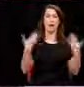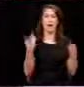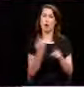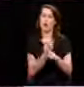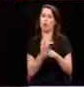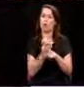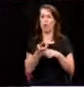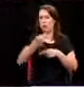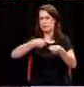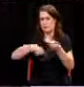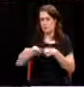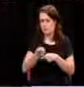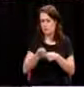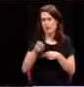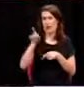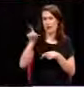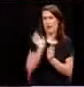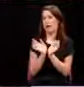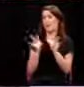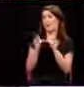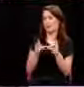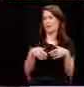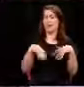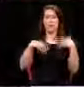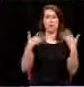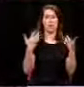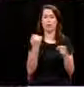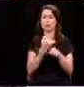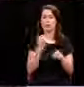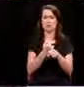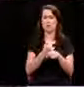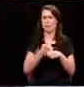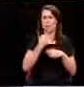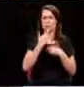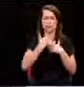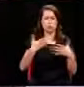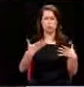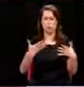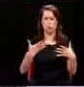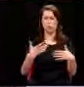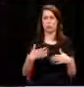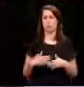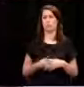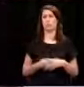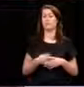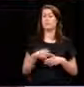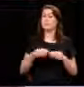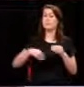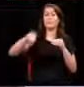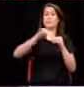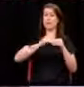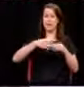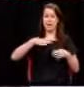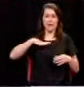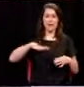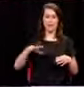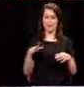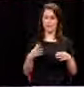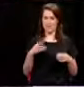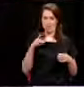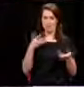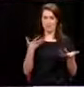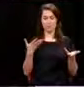uma diversificação de serviços que podemos prestar a todos. E queremos prestar mais, e é de encontro a